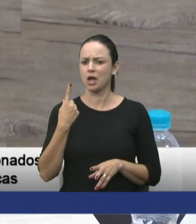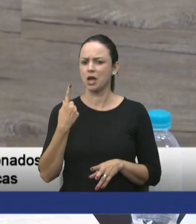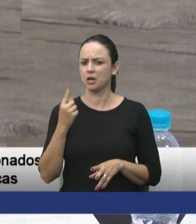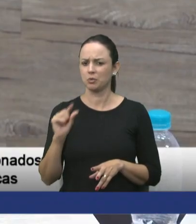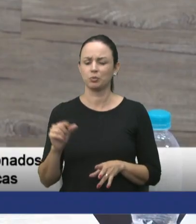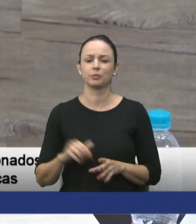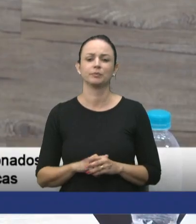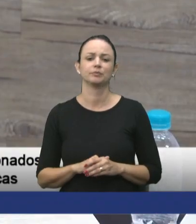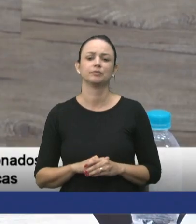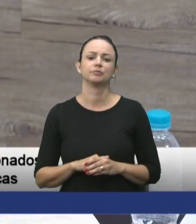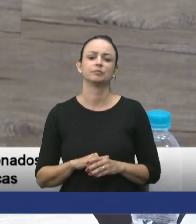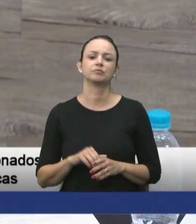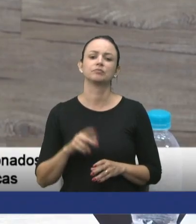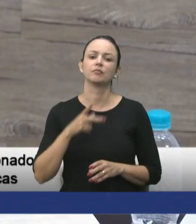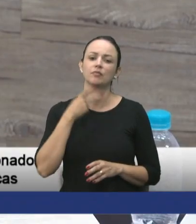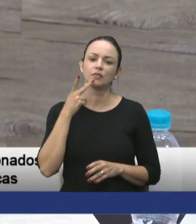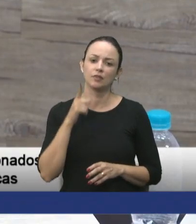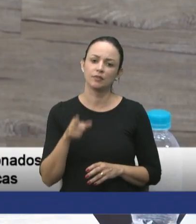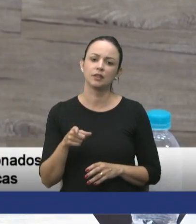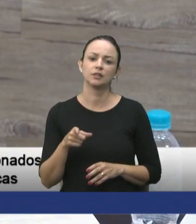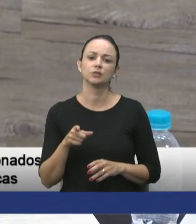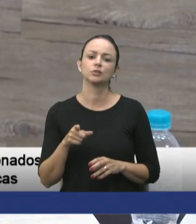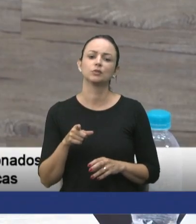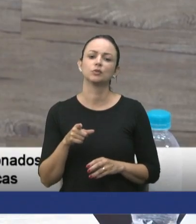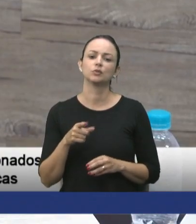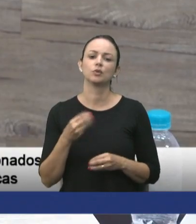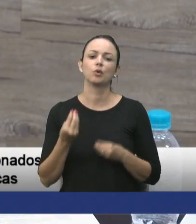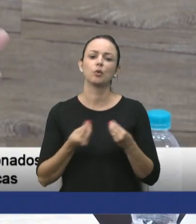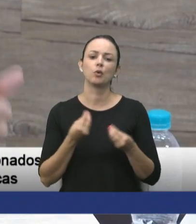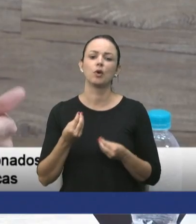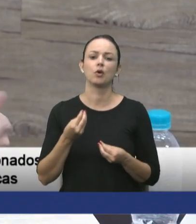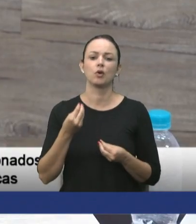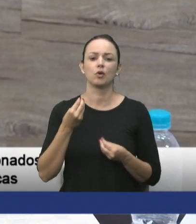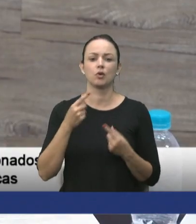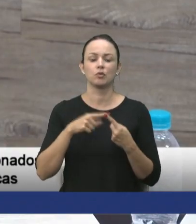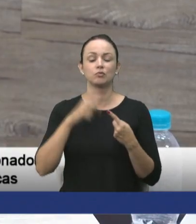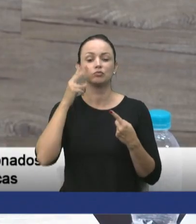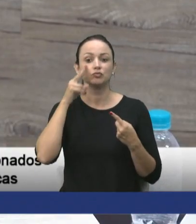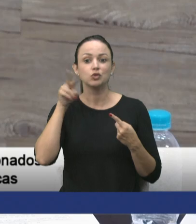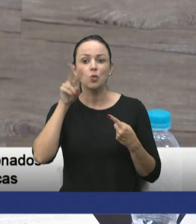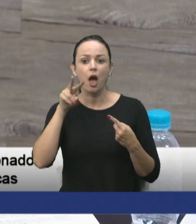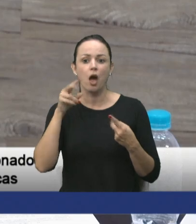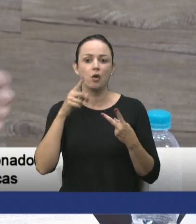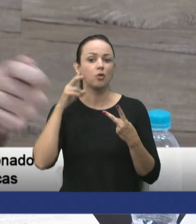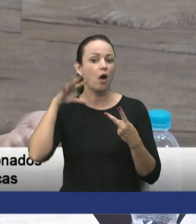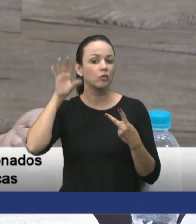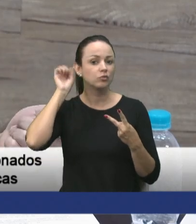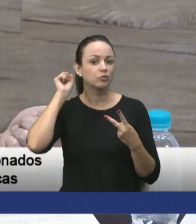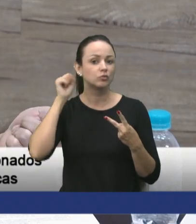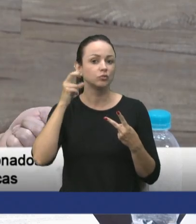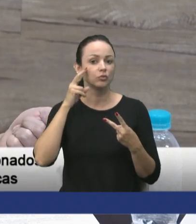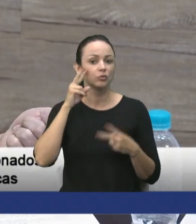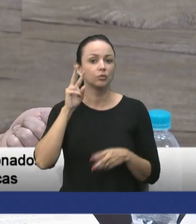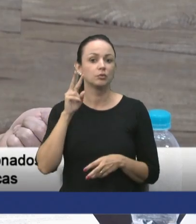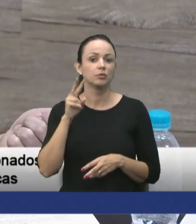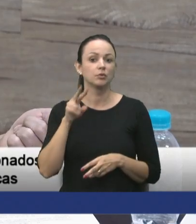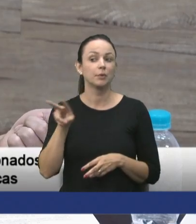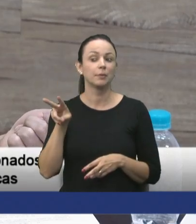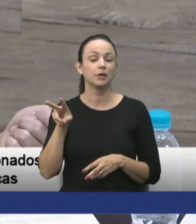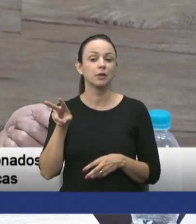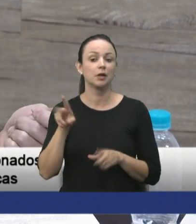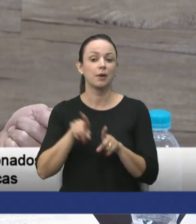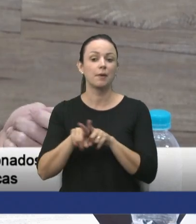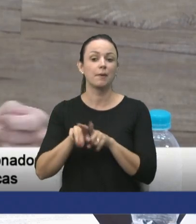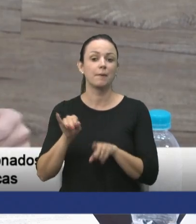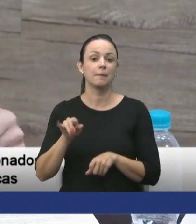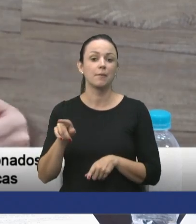E aí, falando exatamente disso, como é que está a acuidade visual e auditiva. A hora que eu falei auditiva, a mãe olhou para a irmã que estava